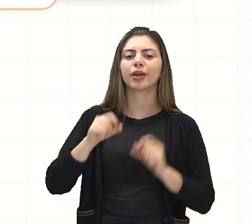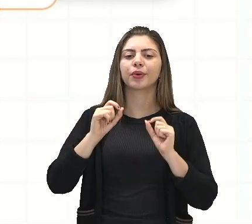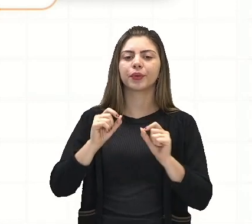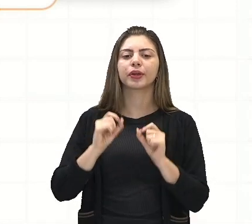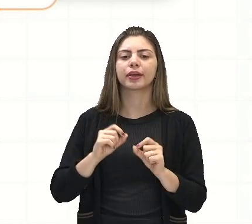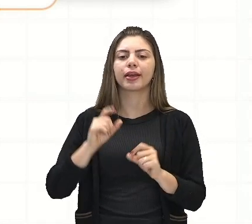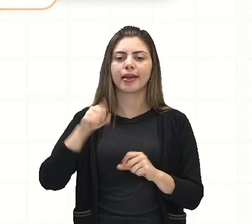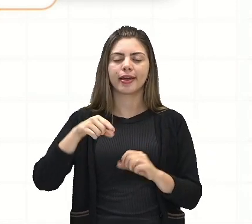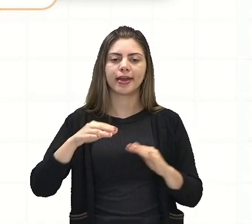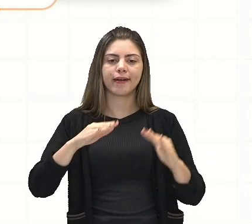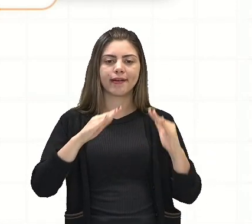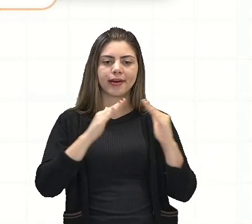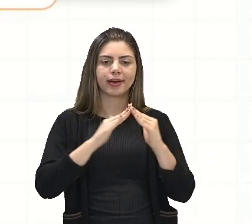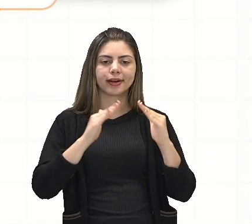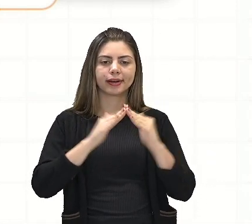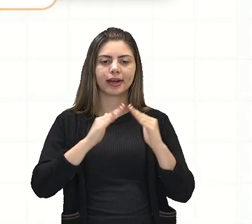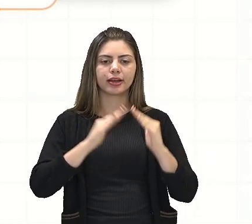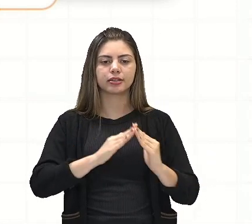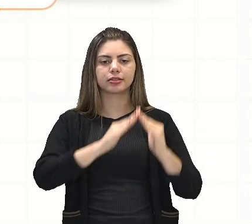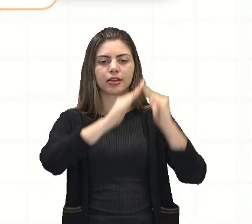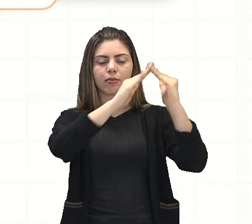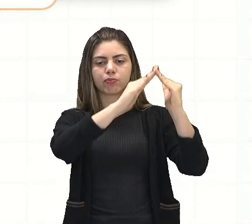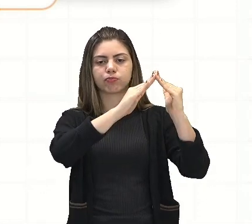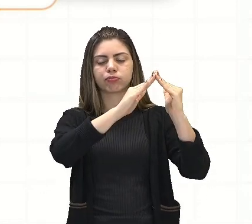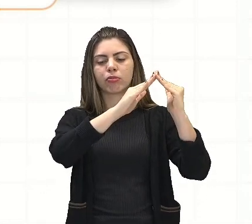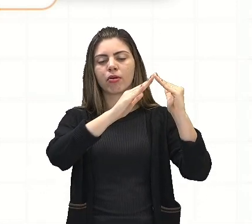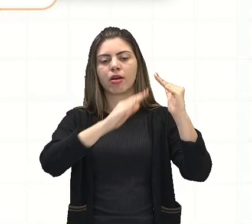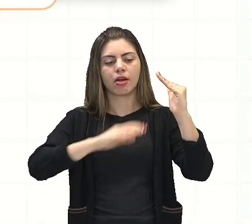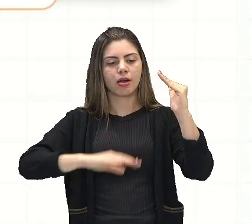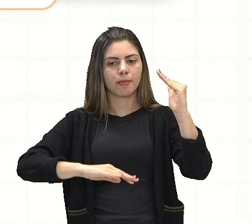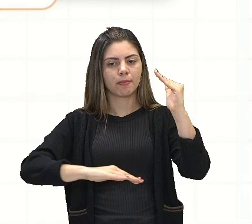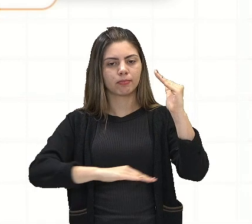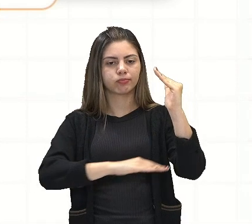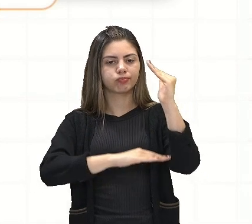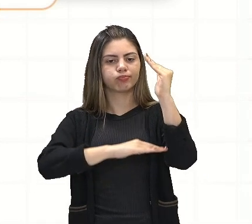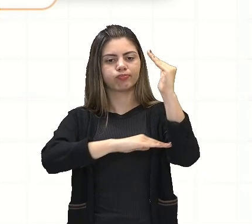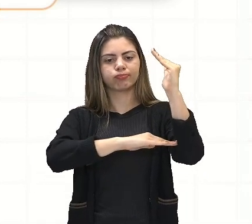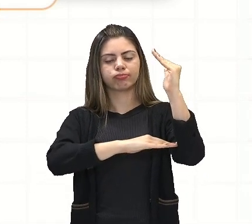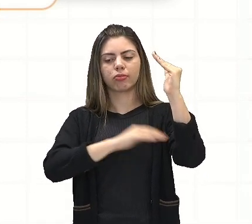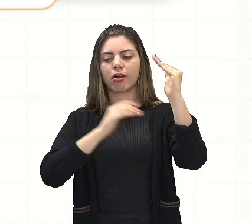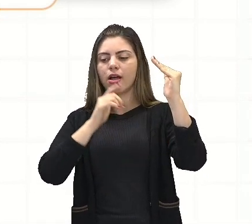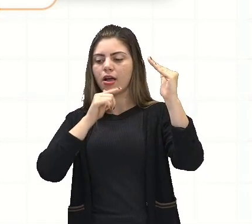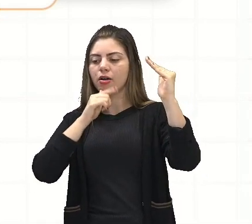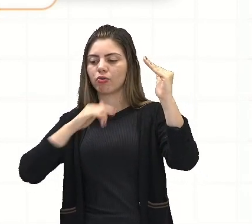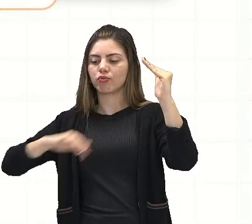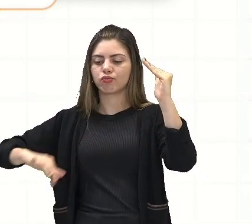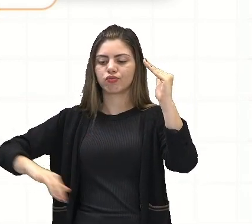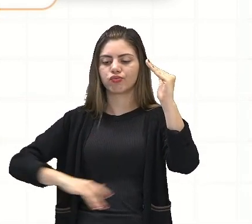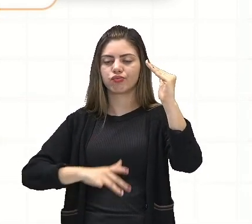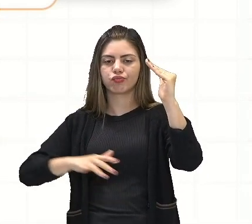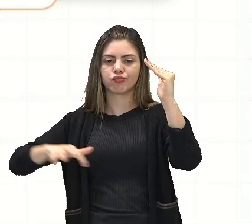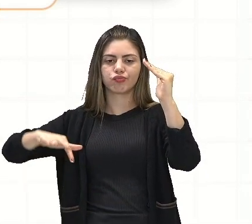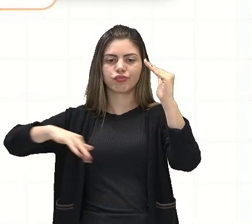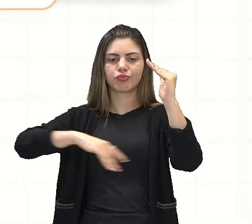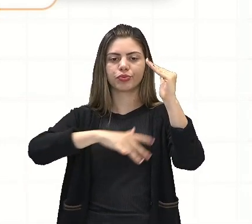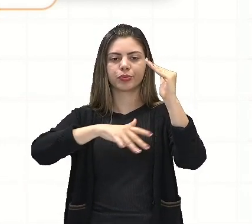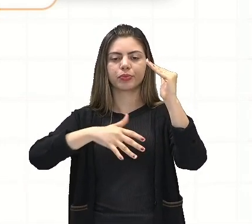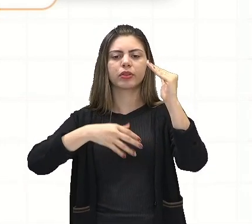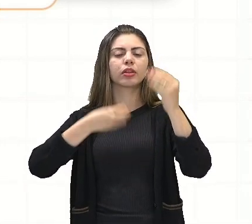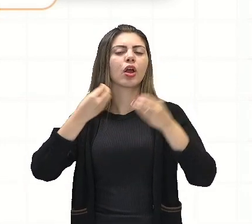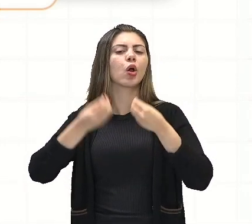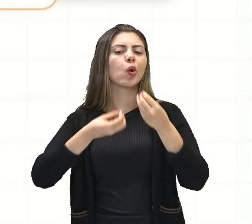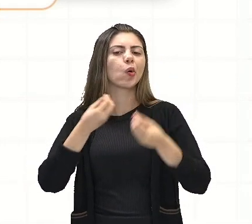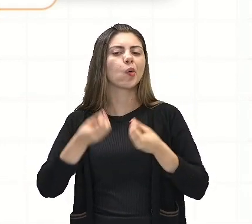do assoalho da casa em épocas de cheias. Então, durante a época de cheia, esse assoalho ele